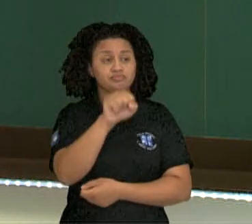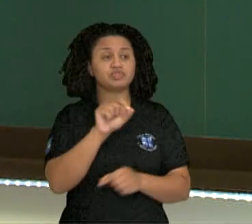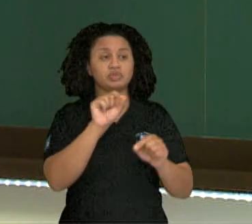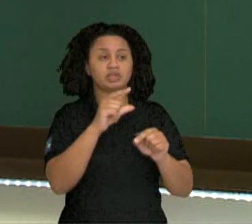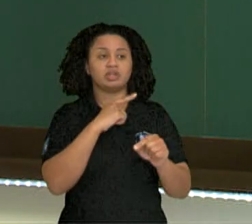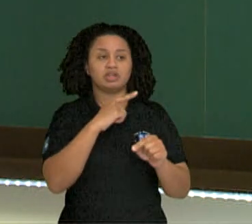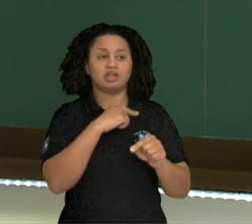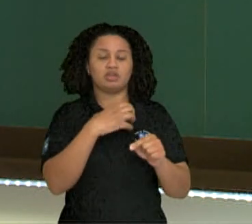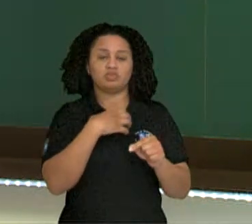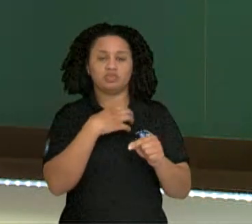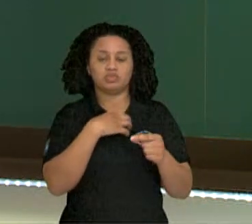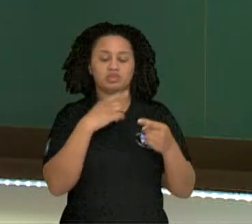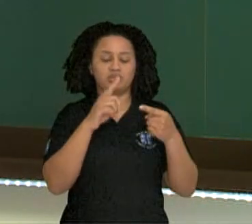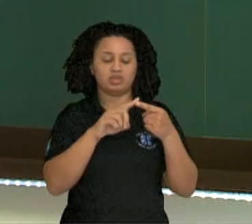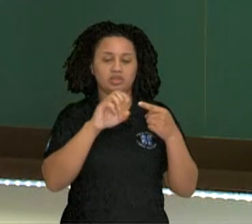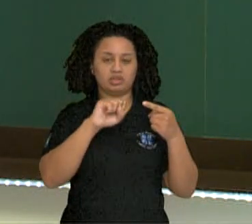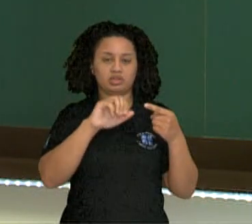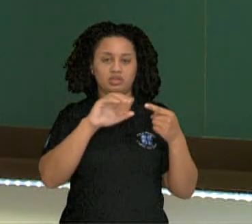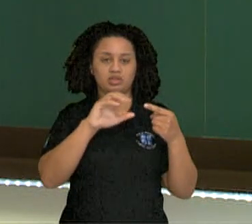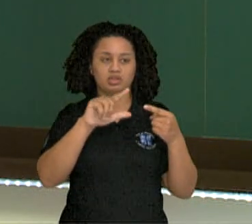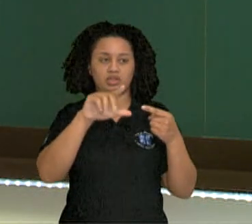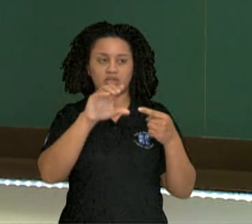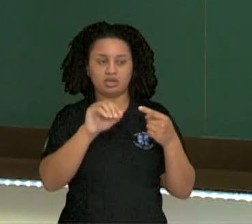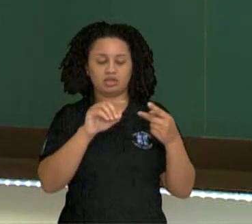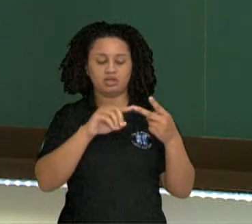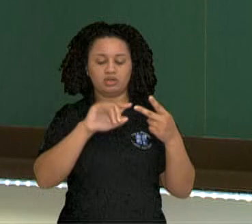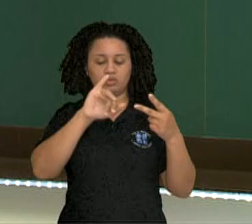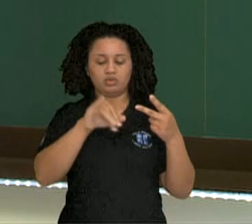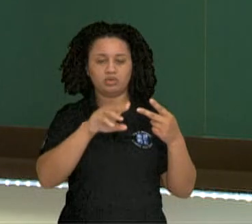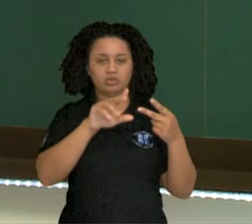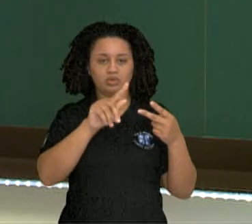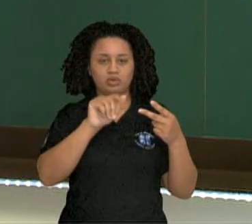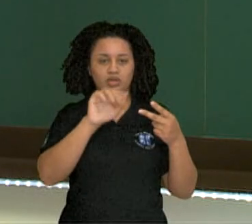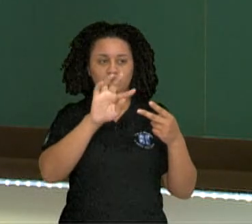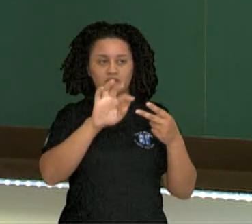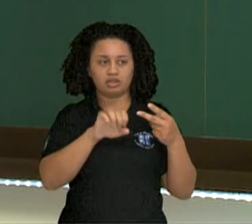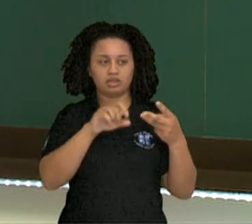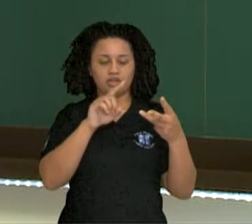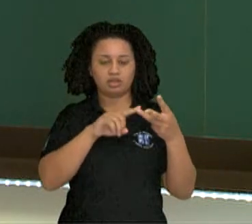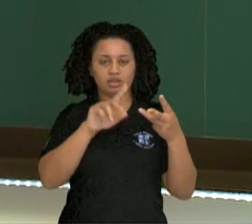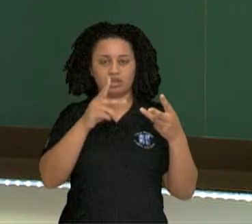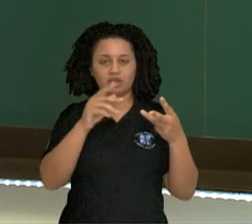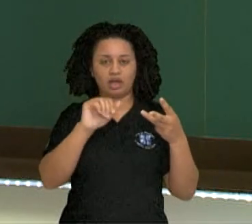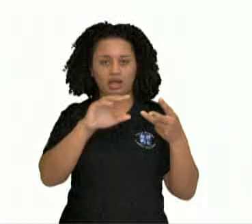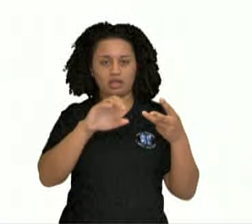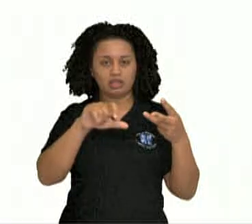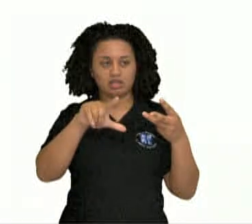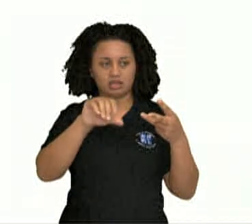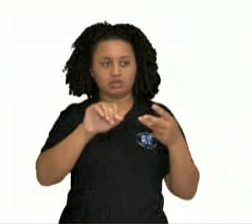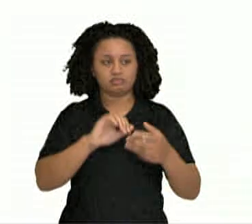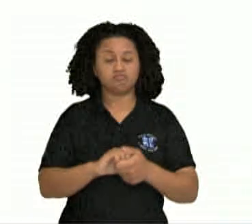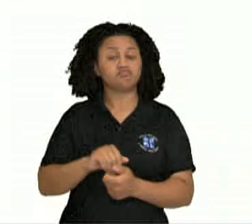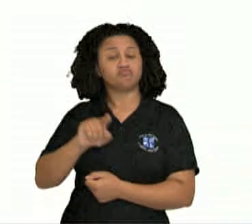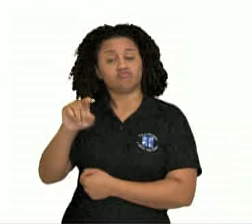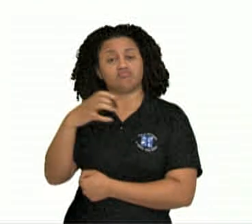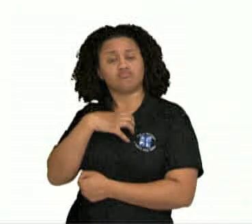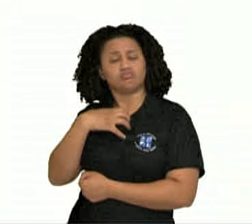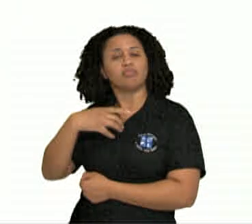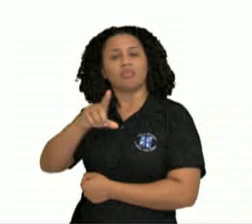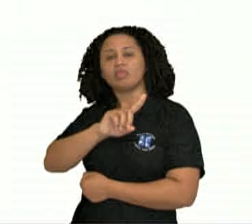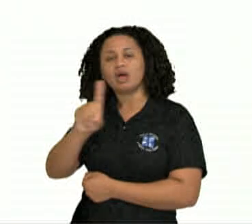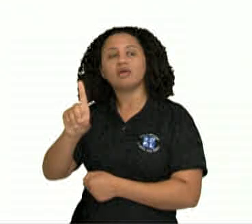as formas sácalo, júgate e hácelo. Bien? E no modo